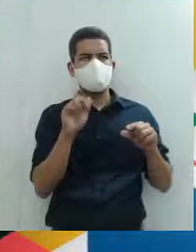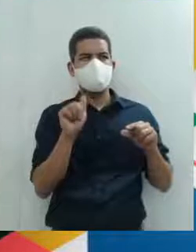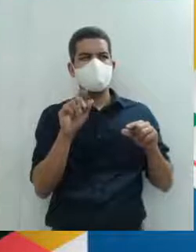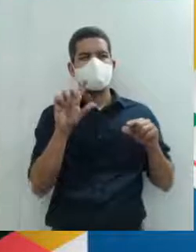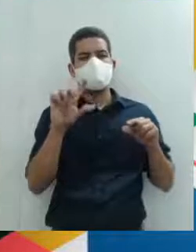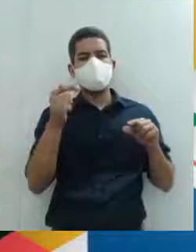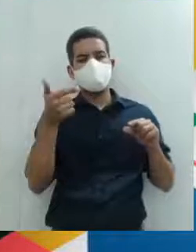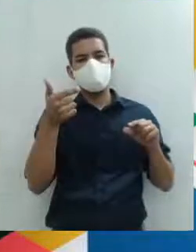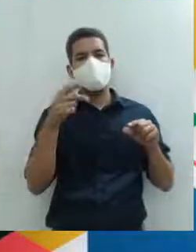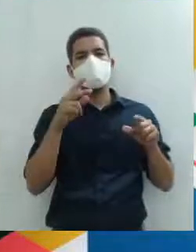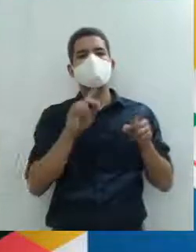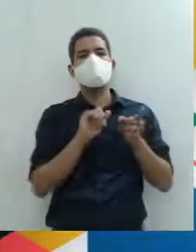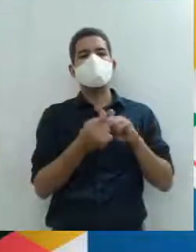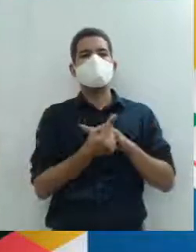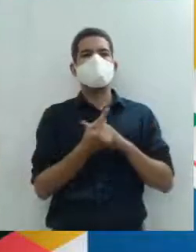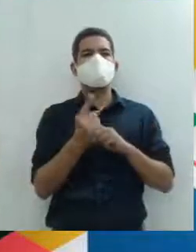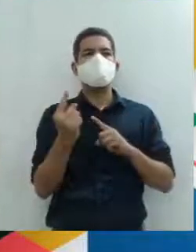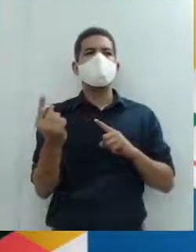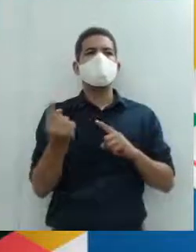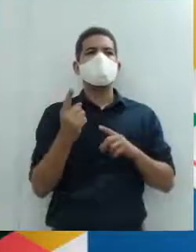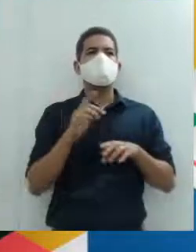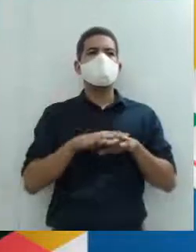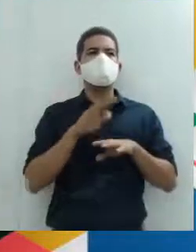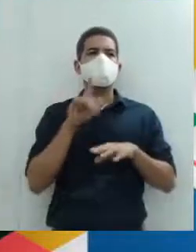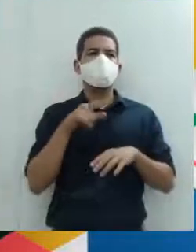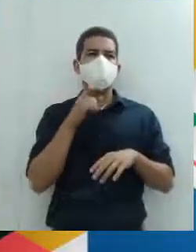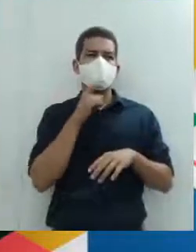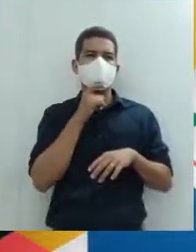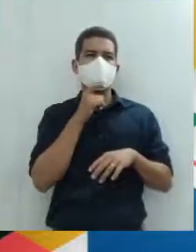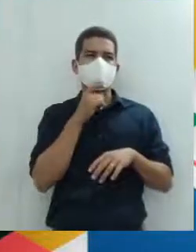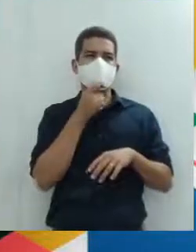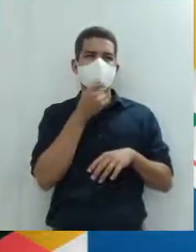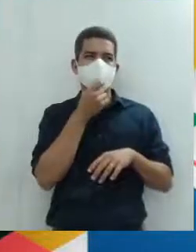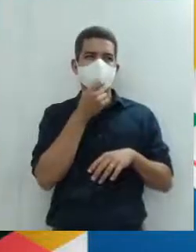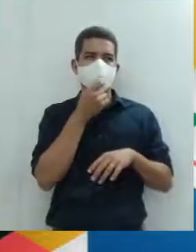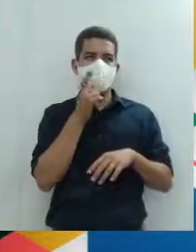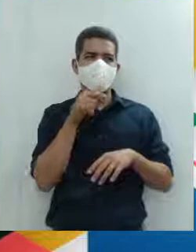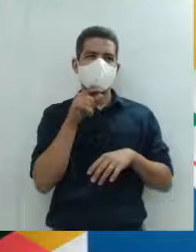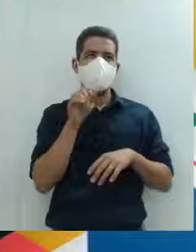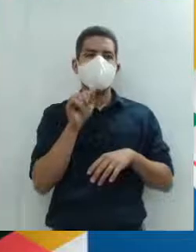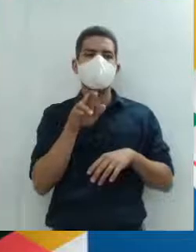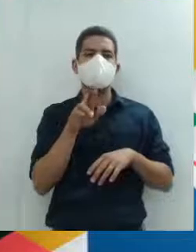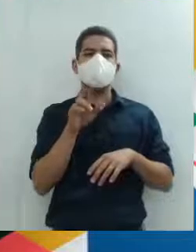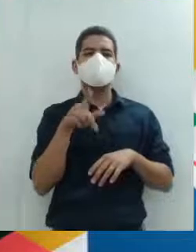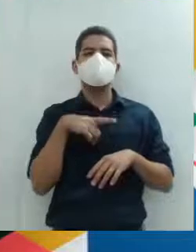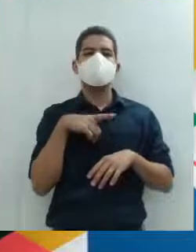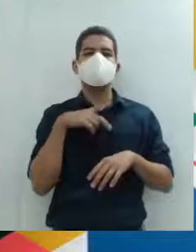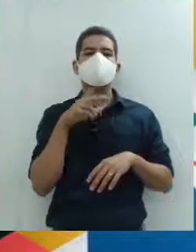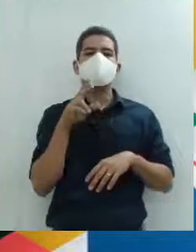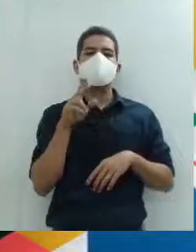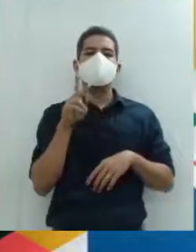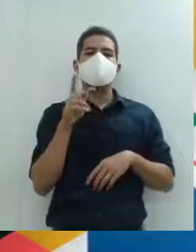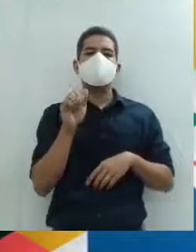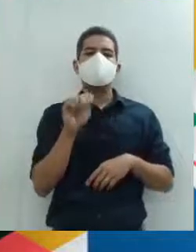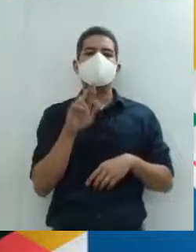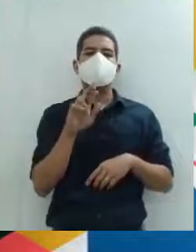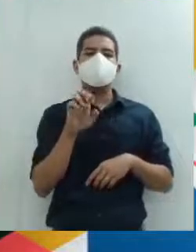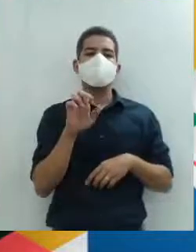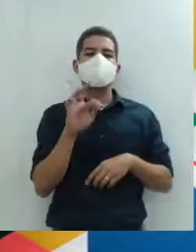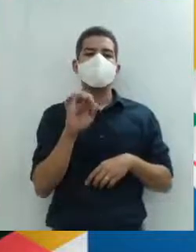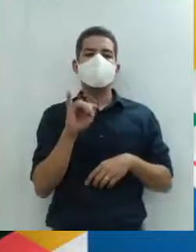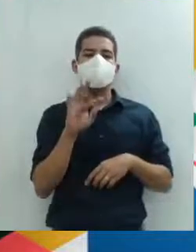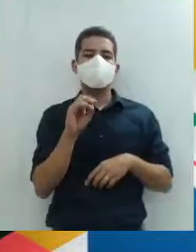novo. Quanto mais alto fica, mais frio. Tem uma lógica com a questão do ar estar mais rarefeito. Ou seja, menos partículas de